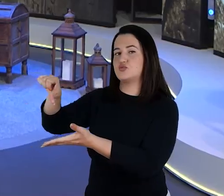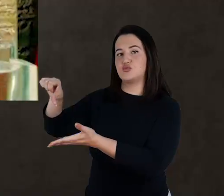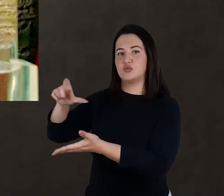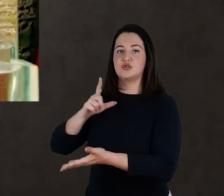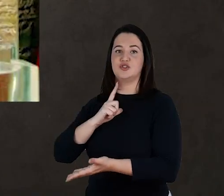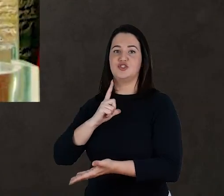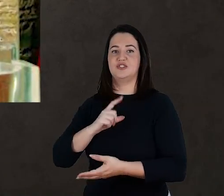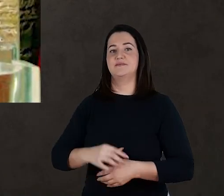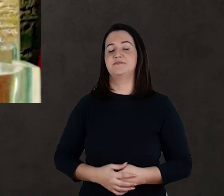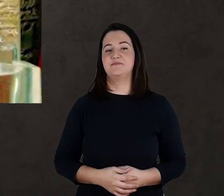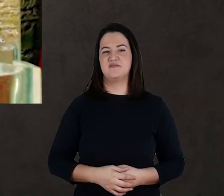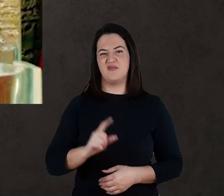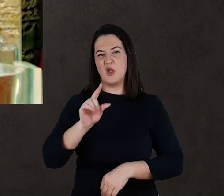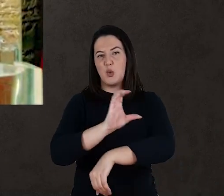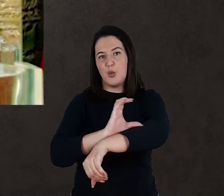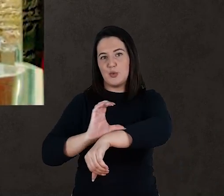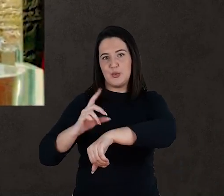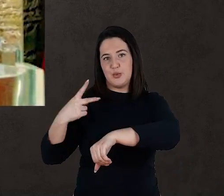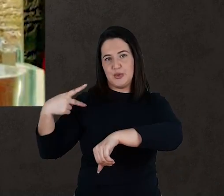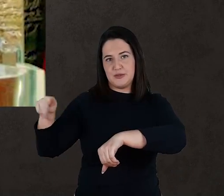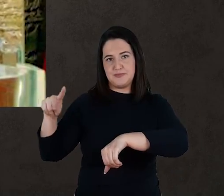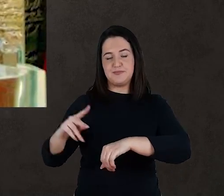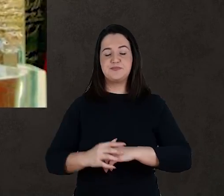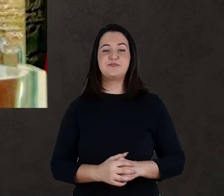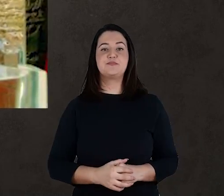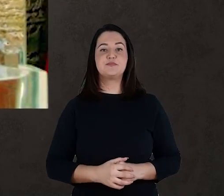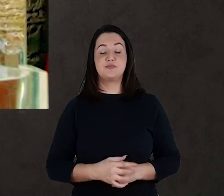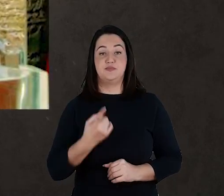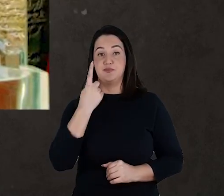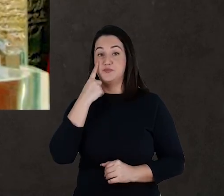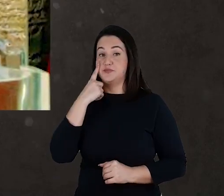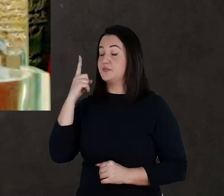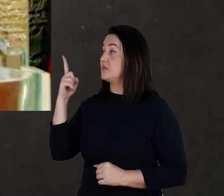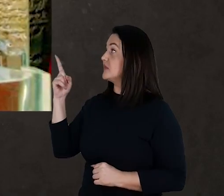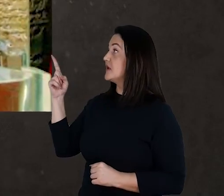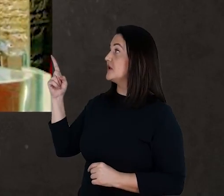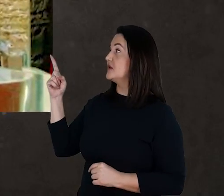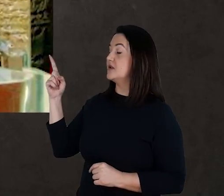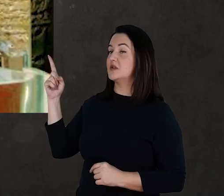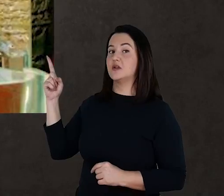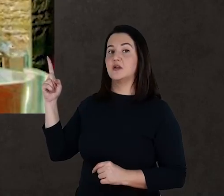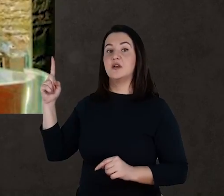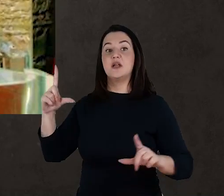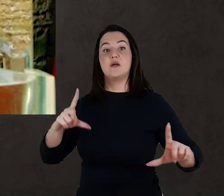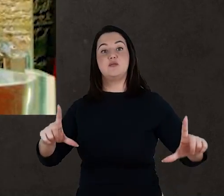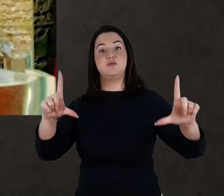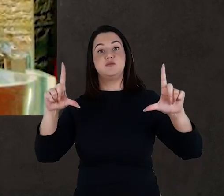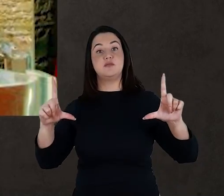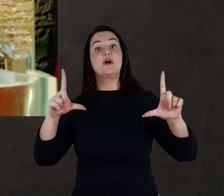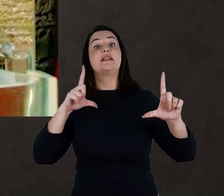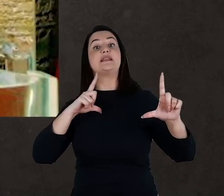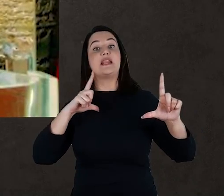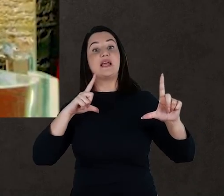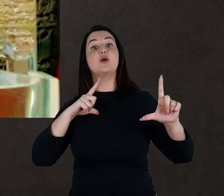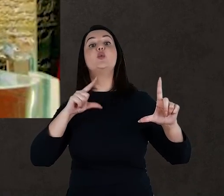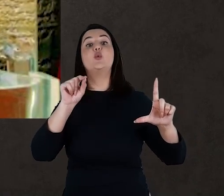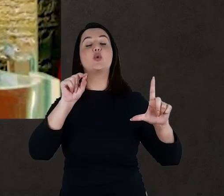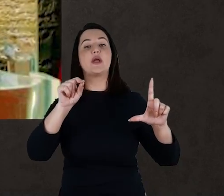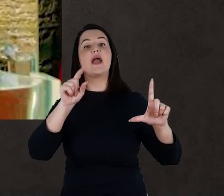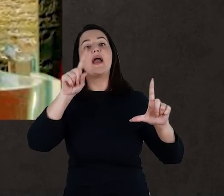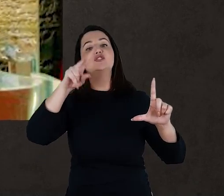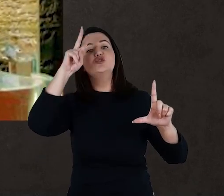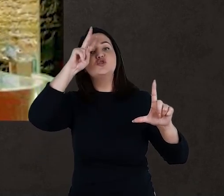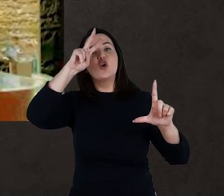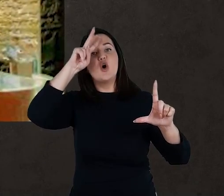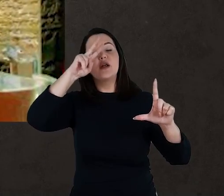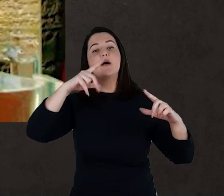ali. Agora você vê em sua tela o tablete cuneiforme que traz um armistício da Batalha de Kadesh, ocorrida